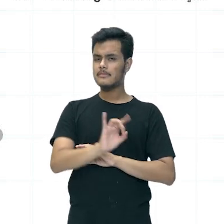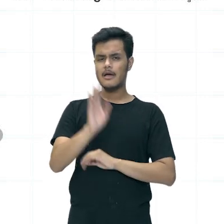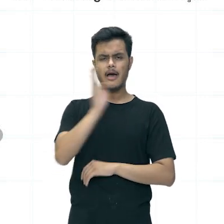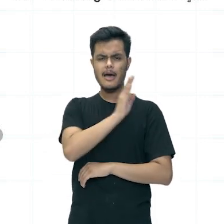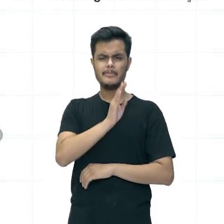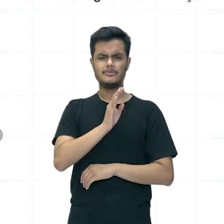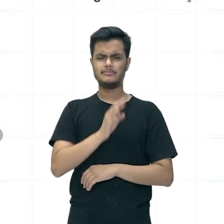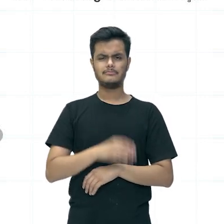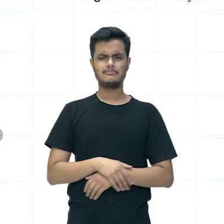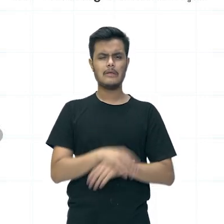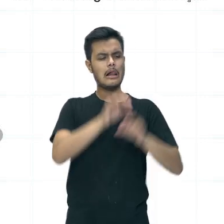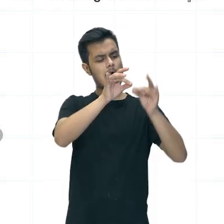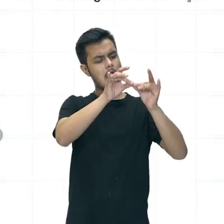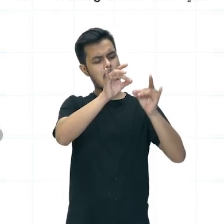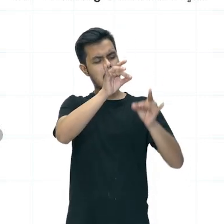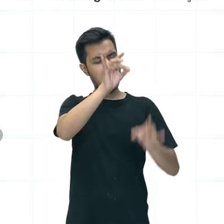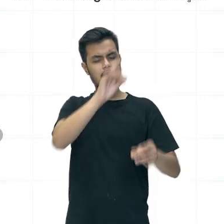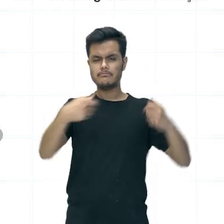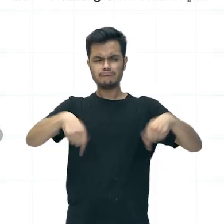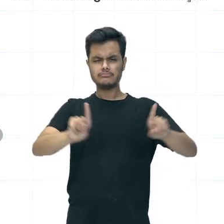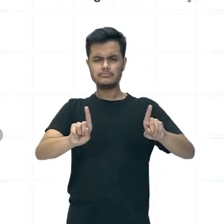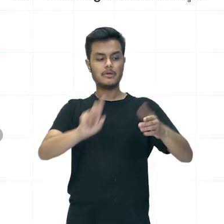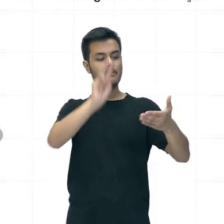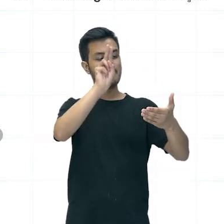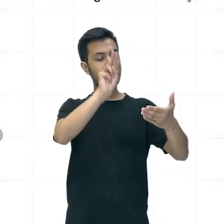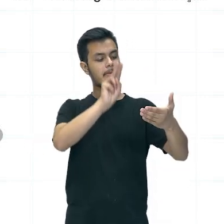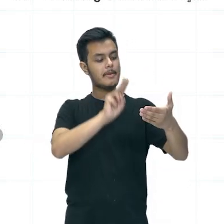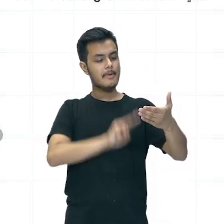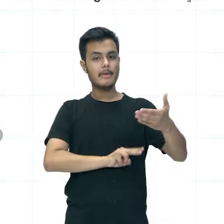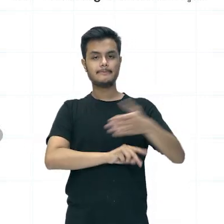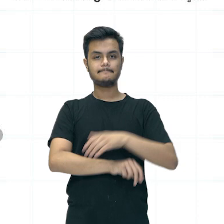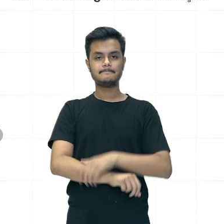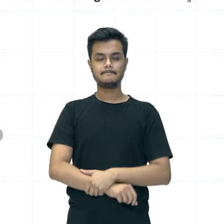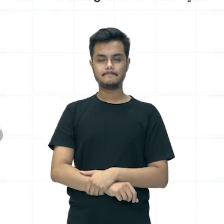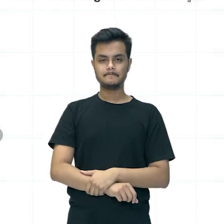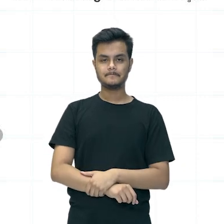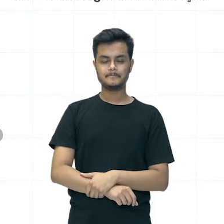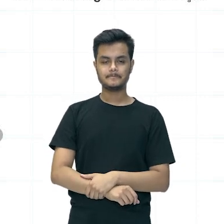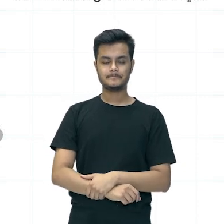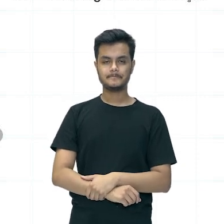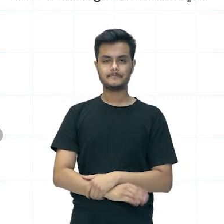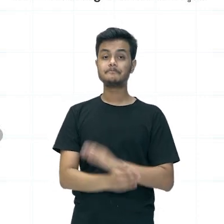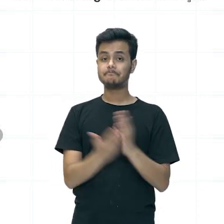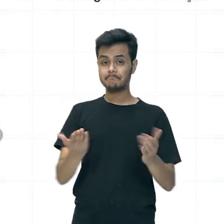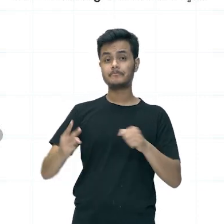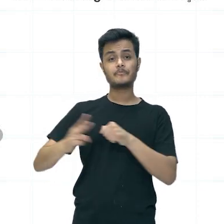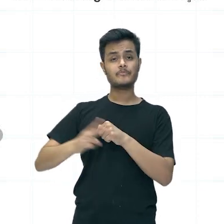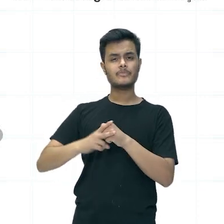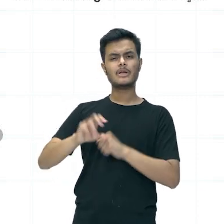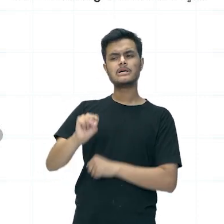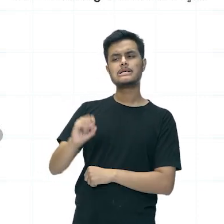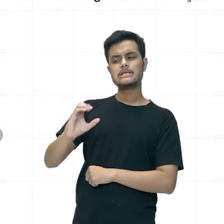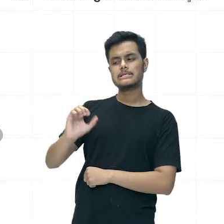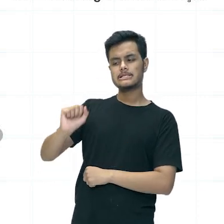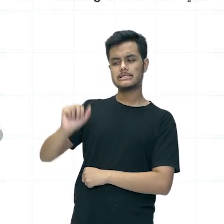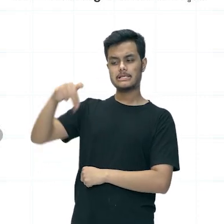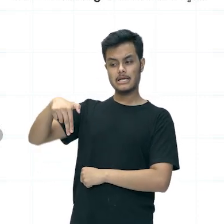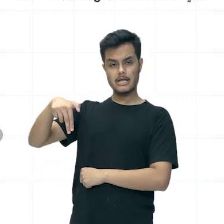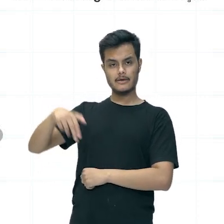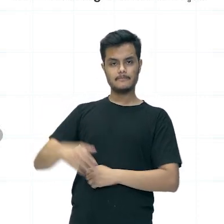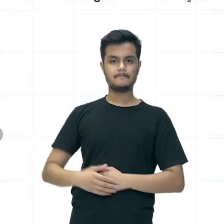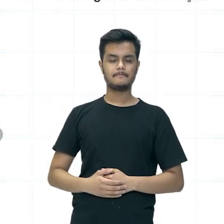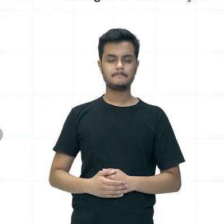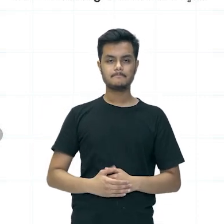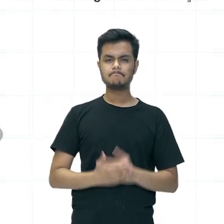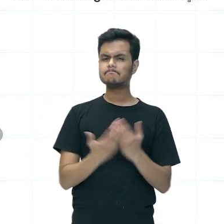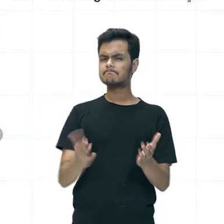rápida para buscar informações específicas. Vejam que o verbo scan, né? Como é que ele é?